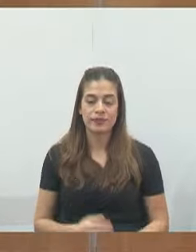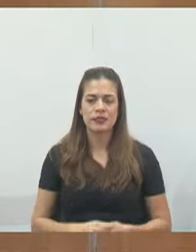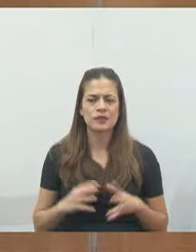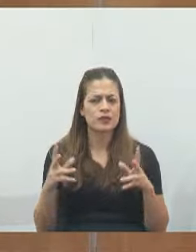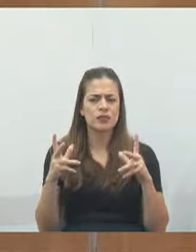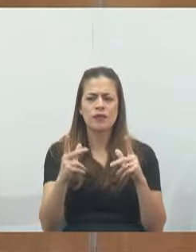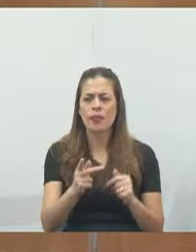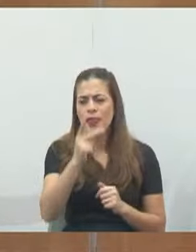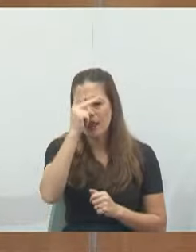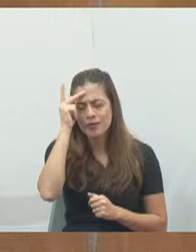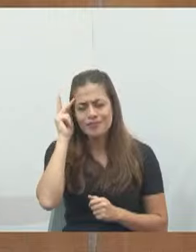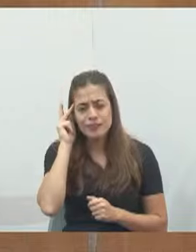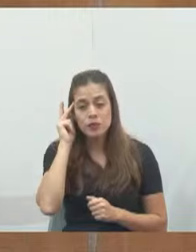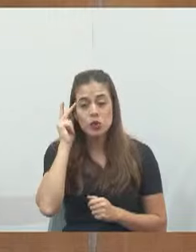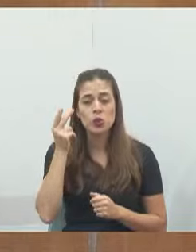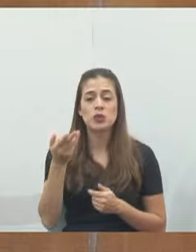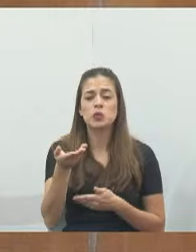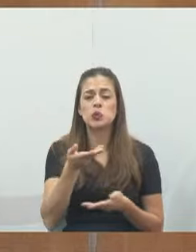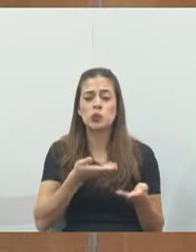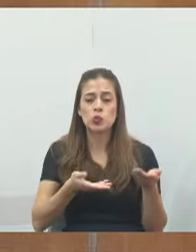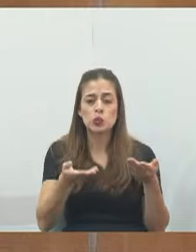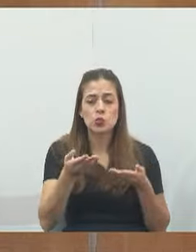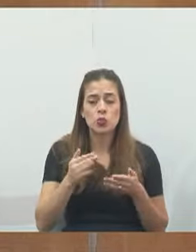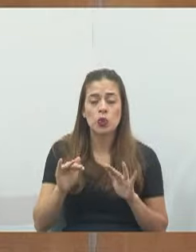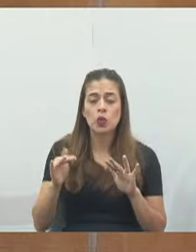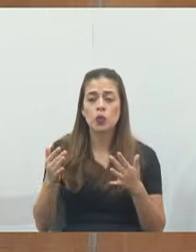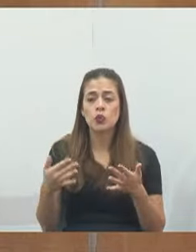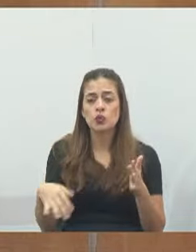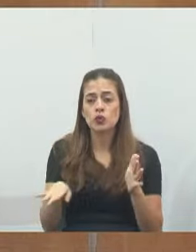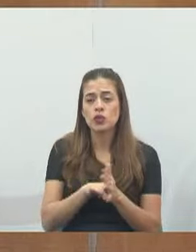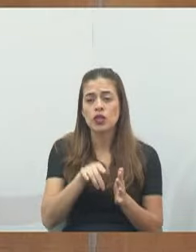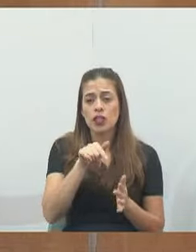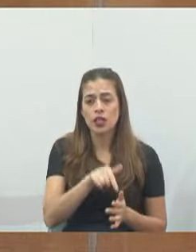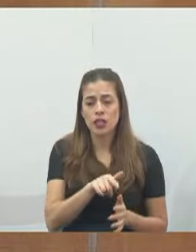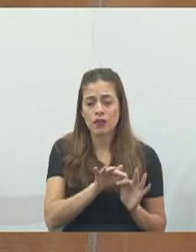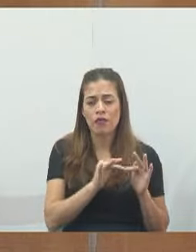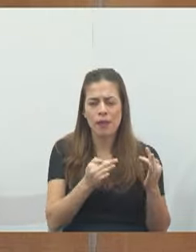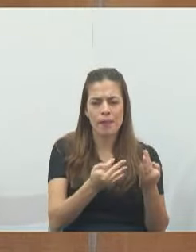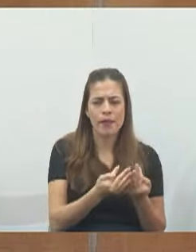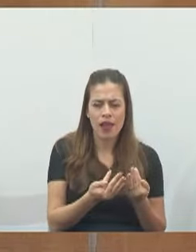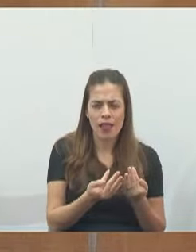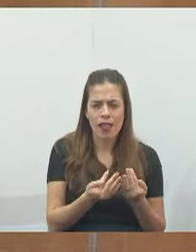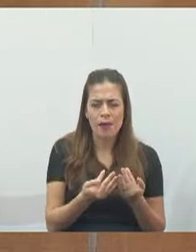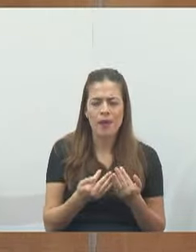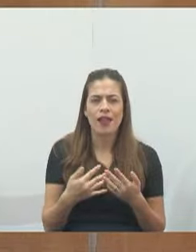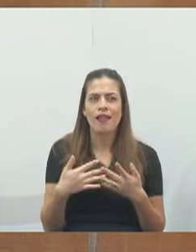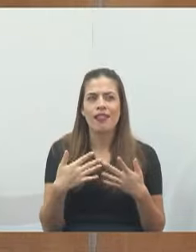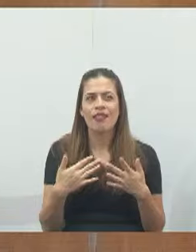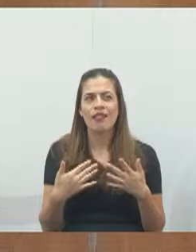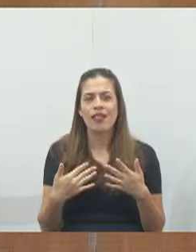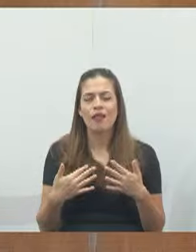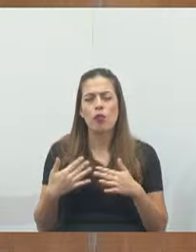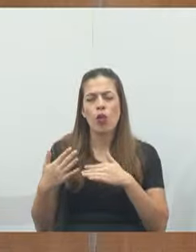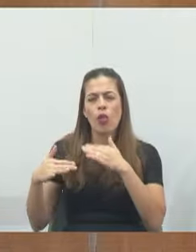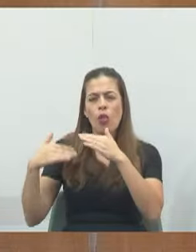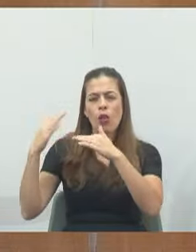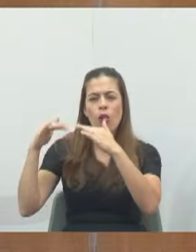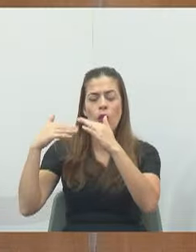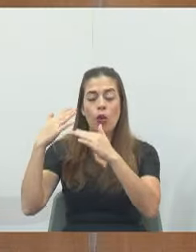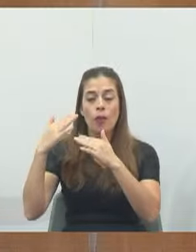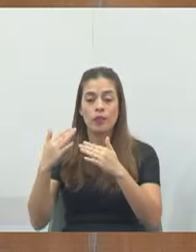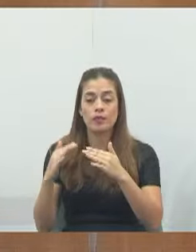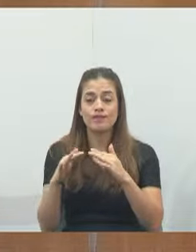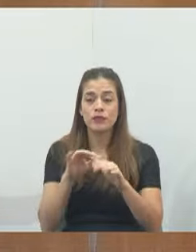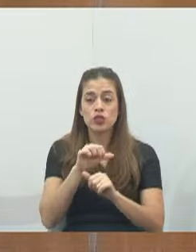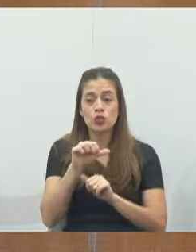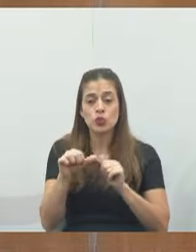todas as pessoas que, de certa forma, desde que vocês chegaram aqui enquanto família e desde a medida que você foi crescendo,